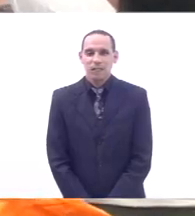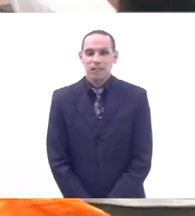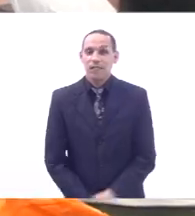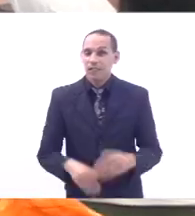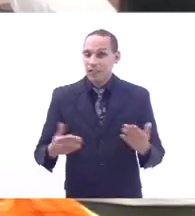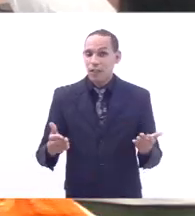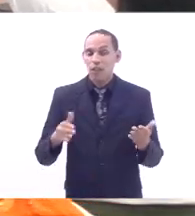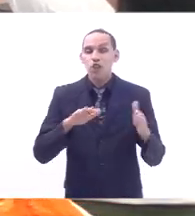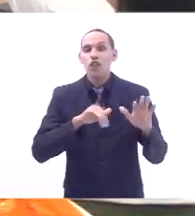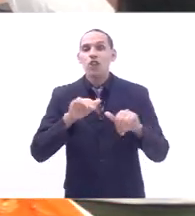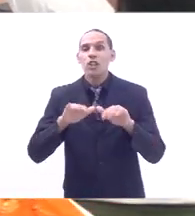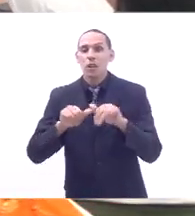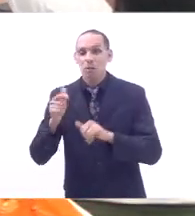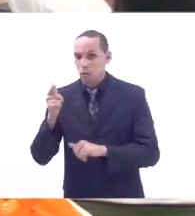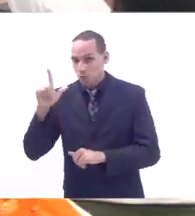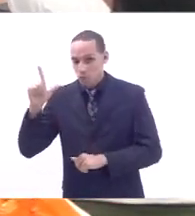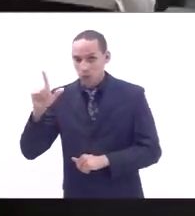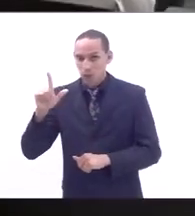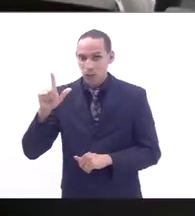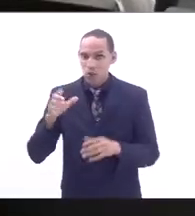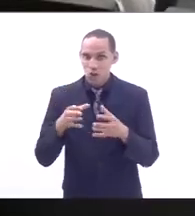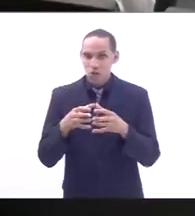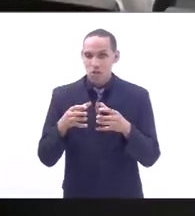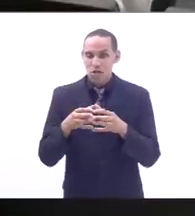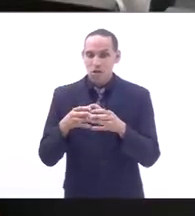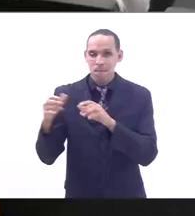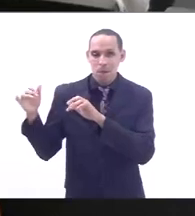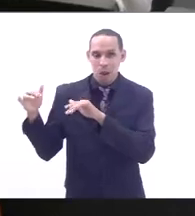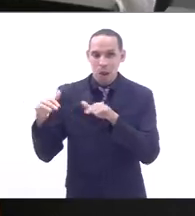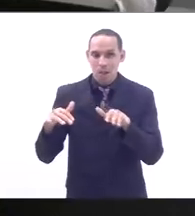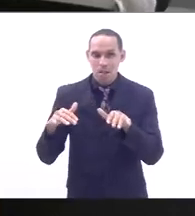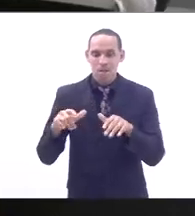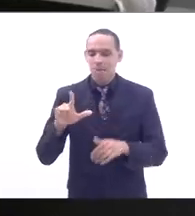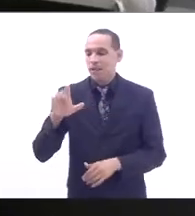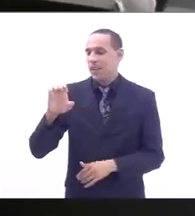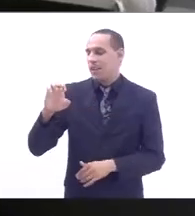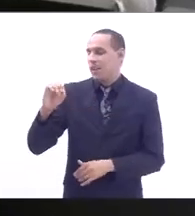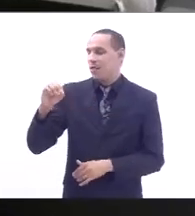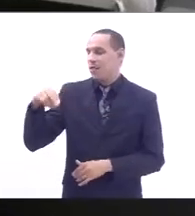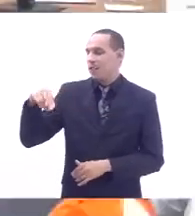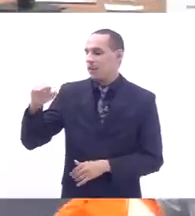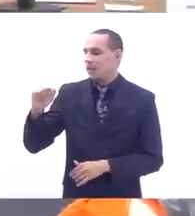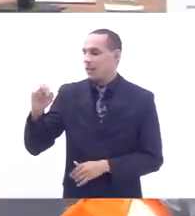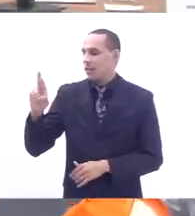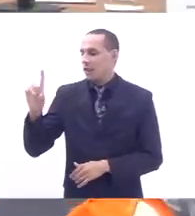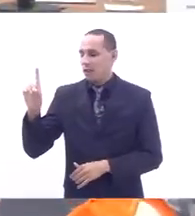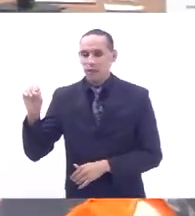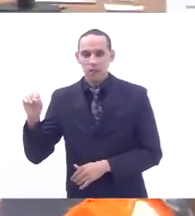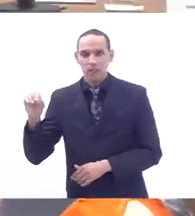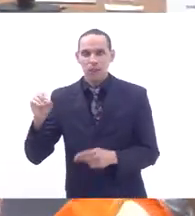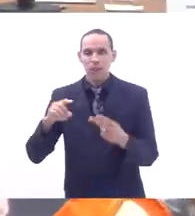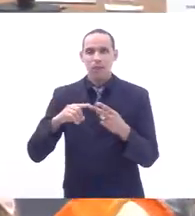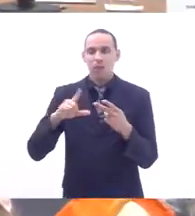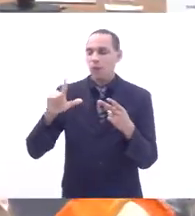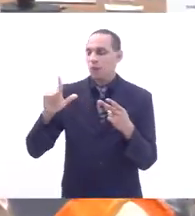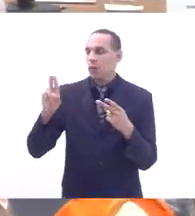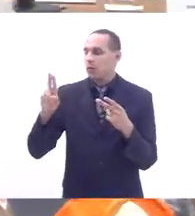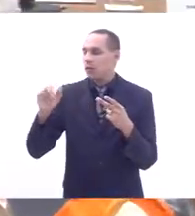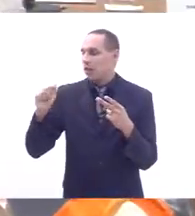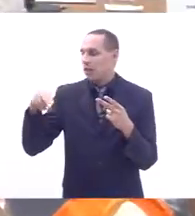Então, vou chamando o próximo grupo. Leonardo Leite da Silva.